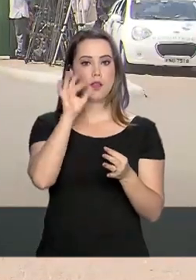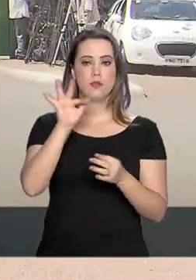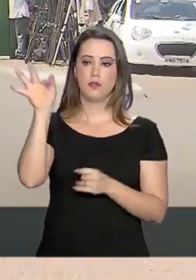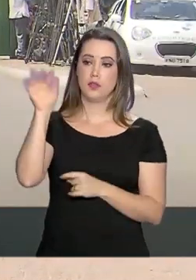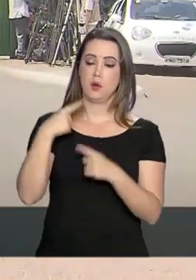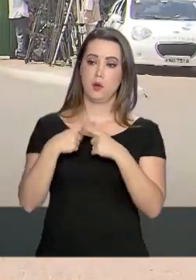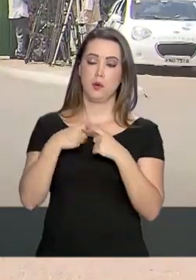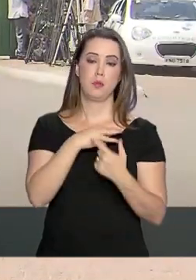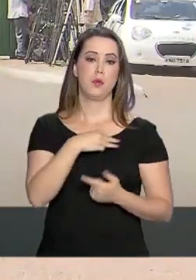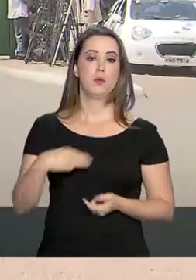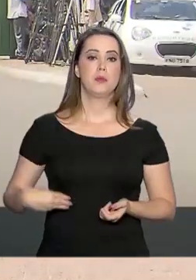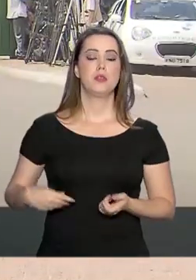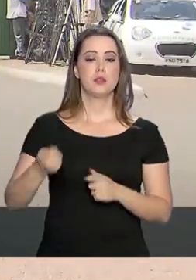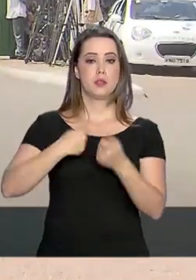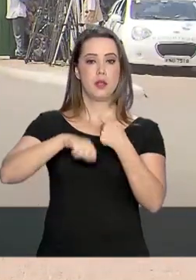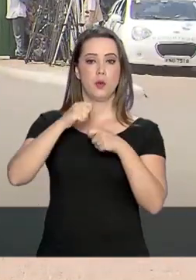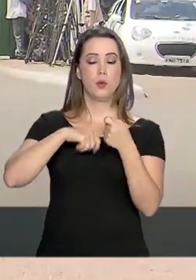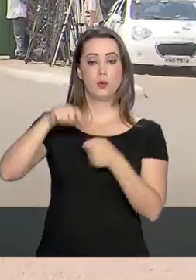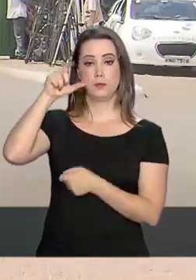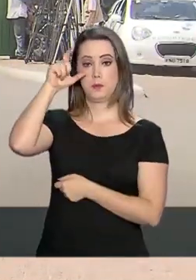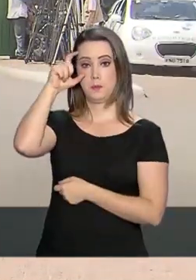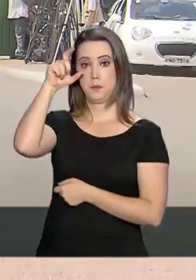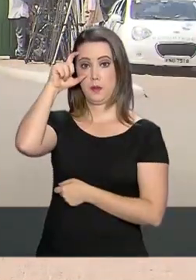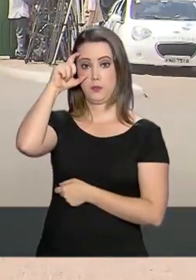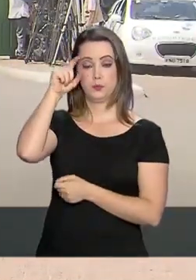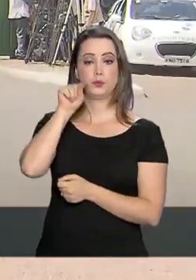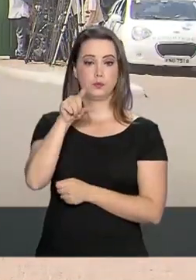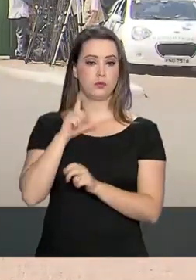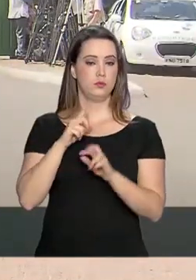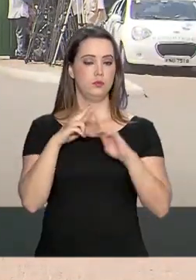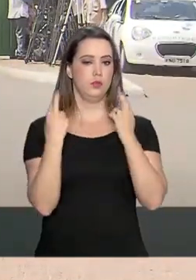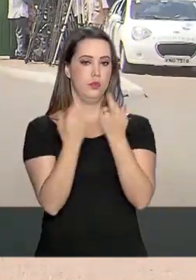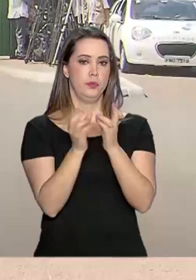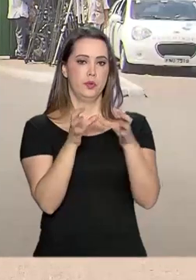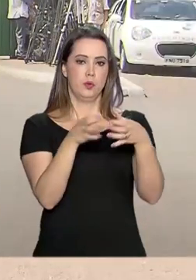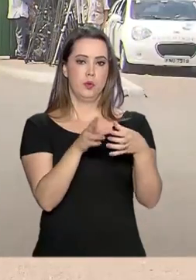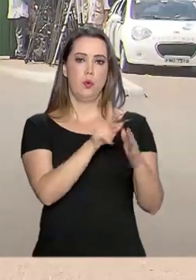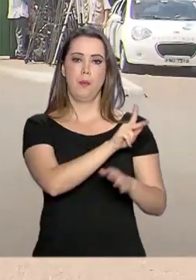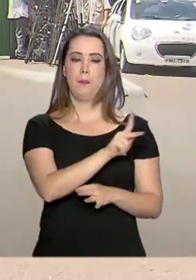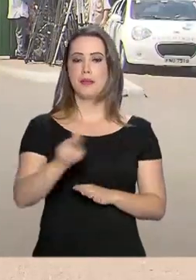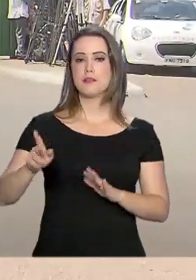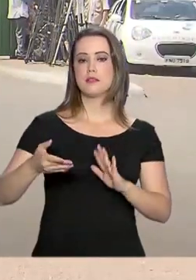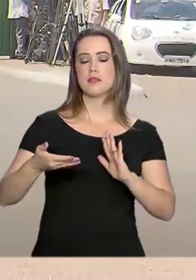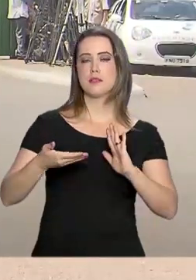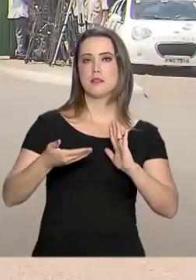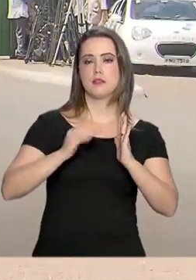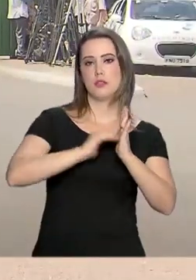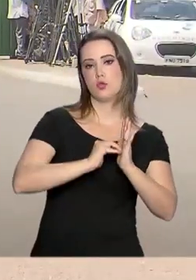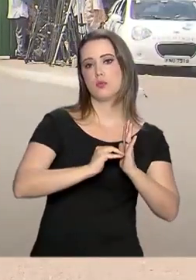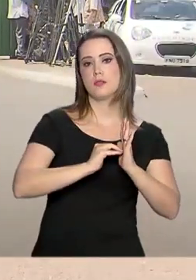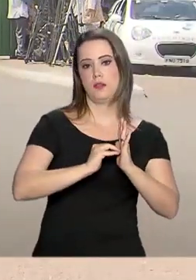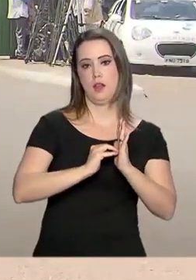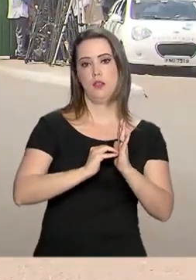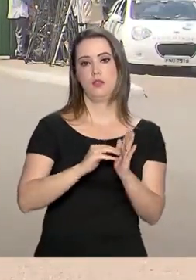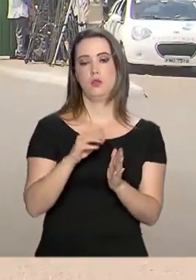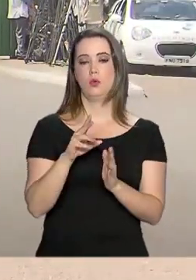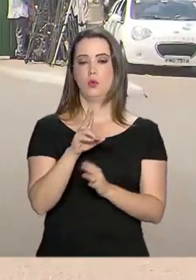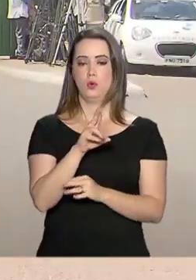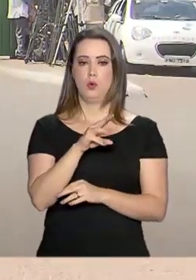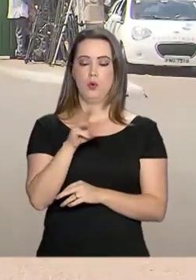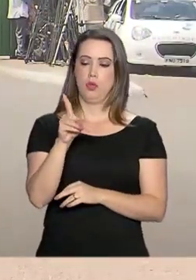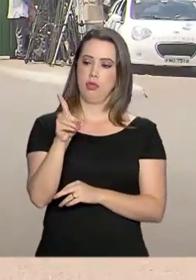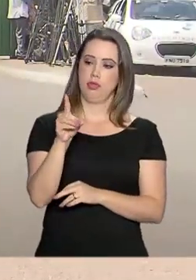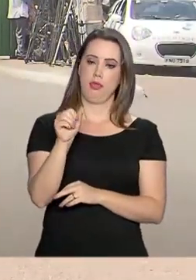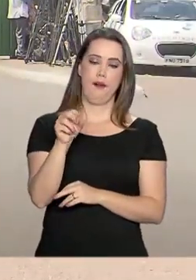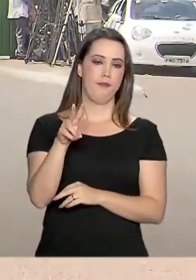tem uma reunião que estava marcada para as 3 horas com o presidente do Senado, Davi Alcolumbre. O ministro ainda não chegou, mas estamos aí